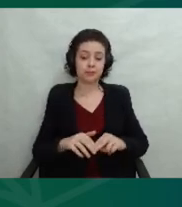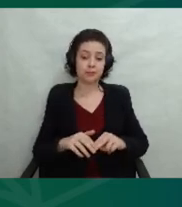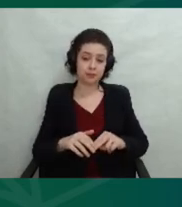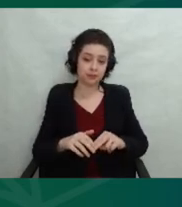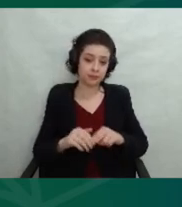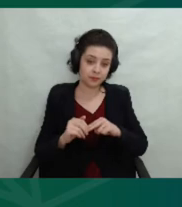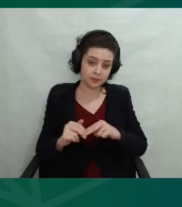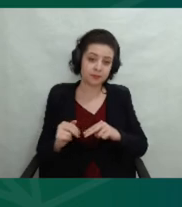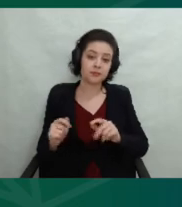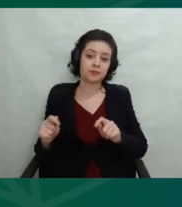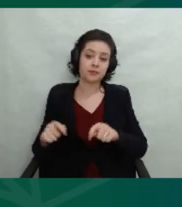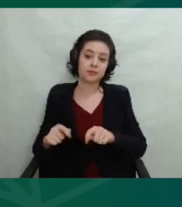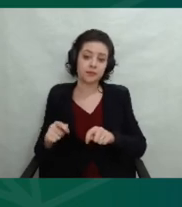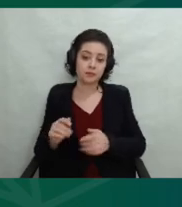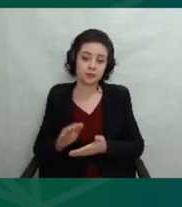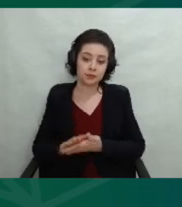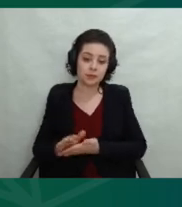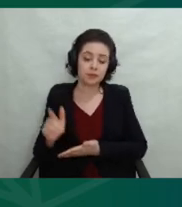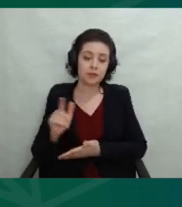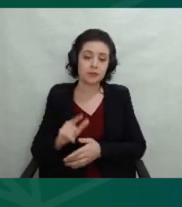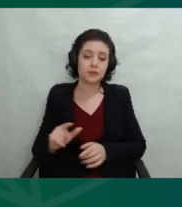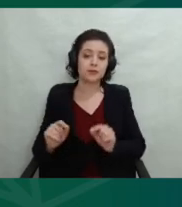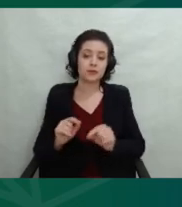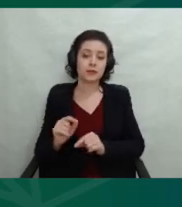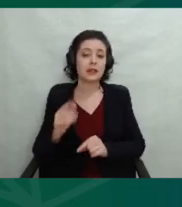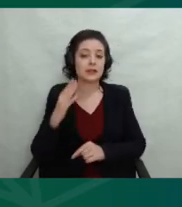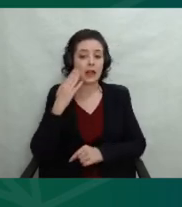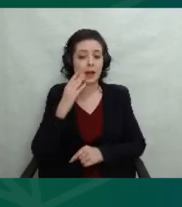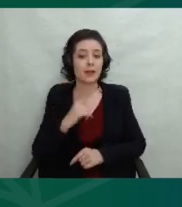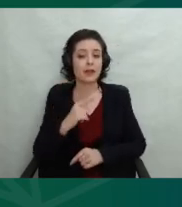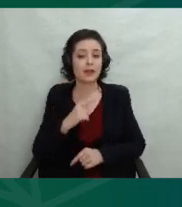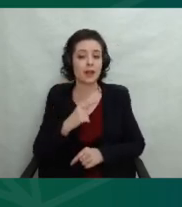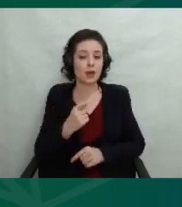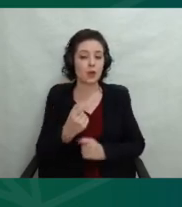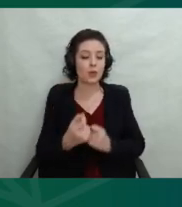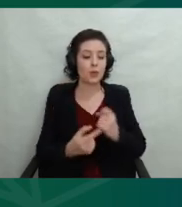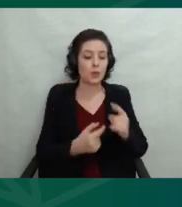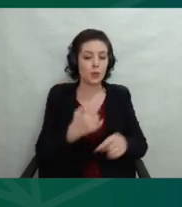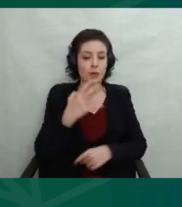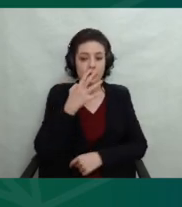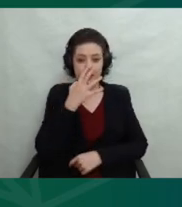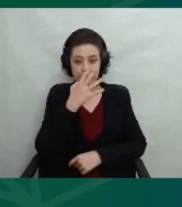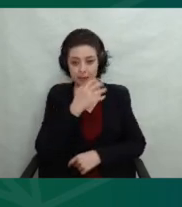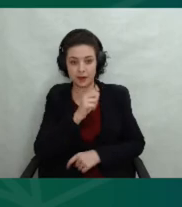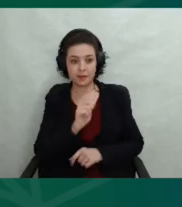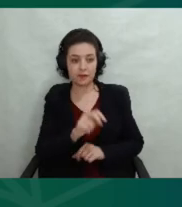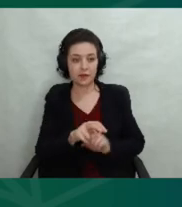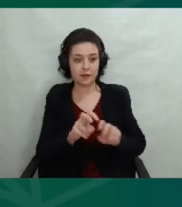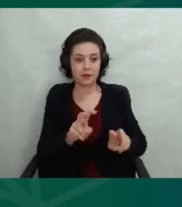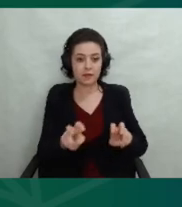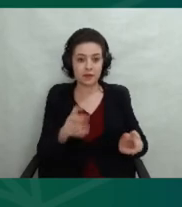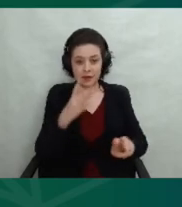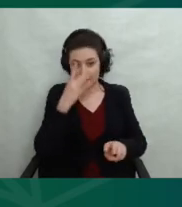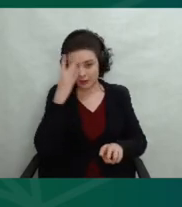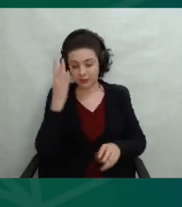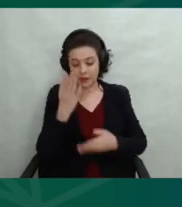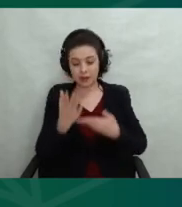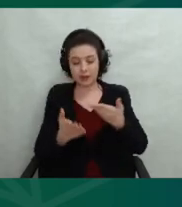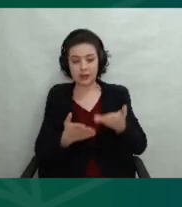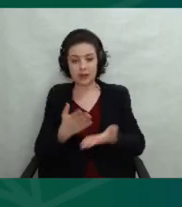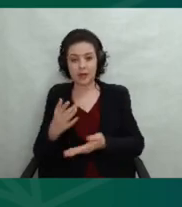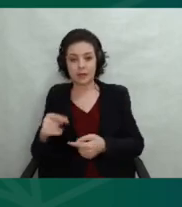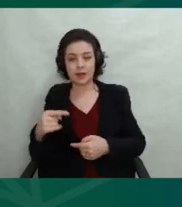da produção de bactérias super resistentes, né, que depois viriam a contaminar pessoas, teriam dificuldades no tratamento com os